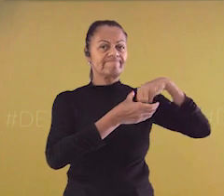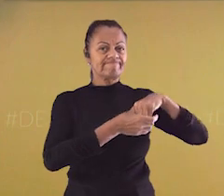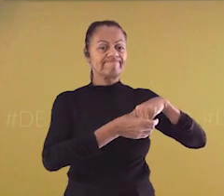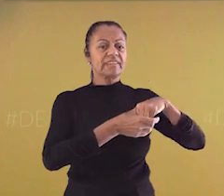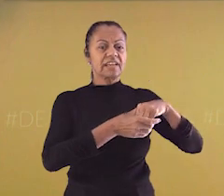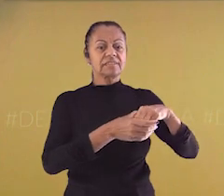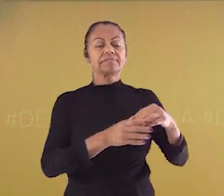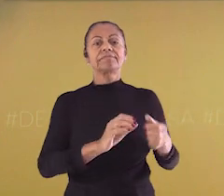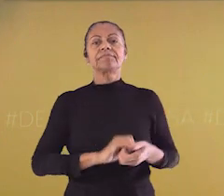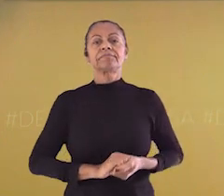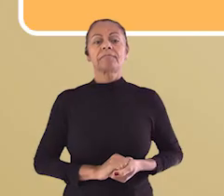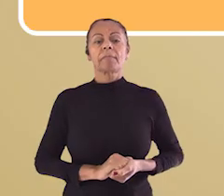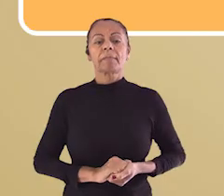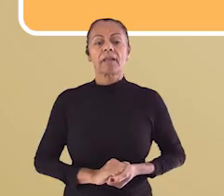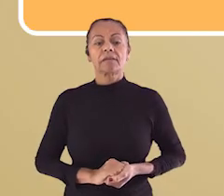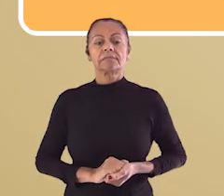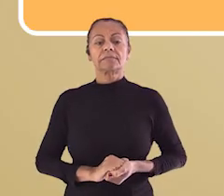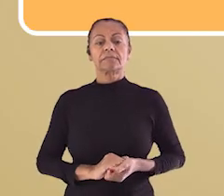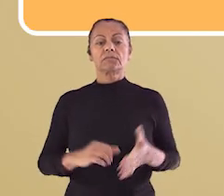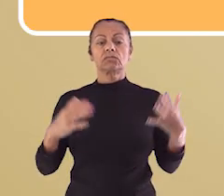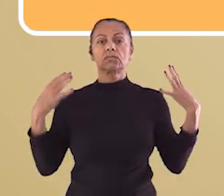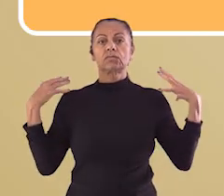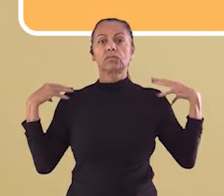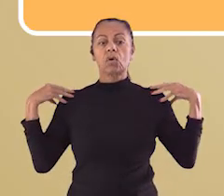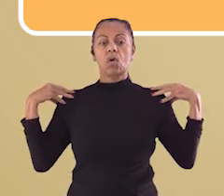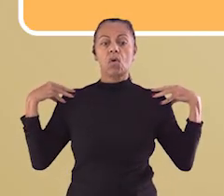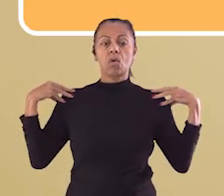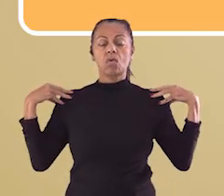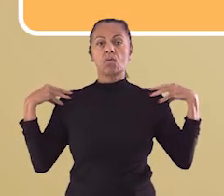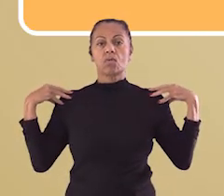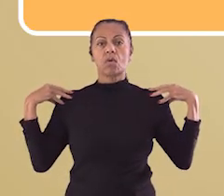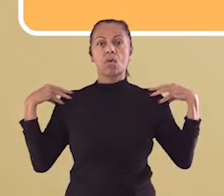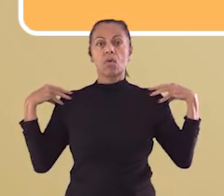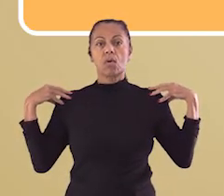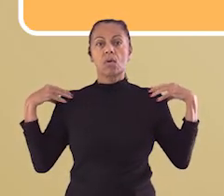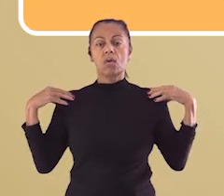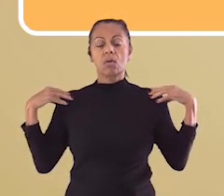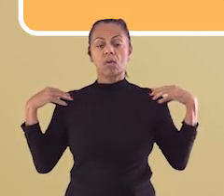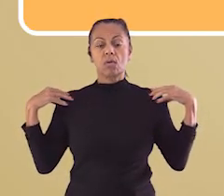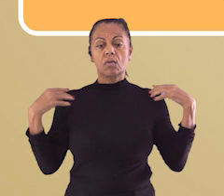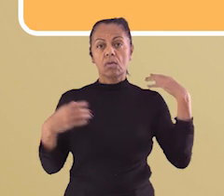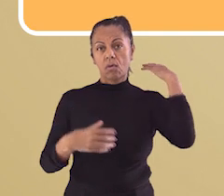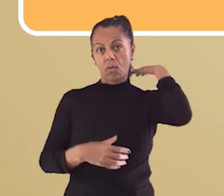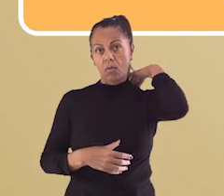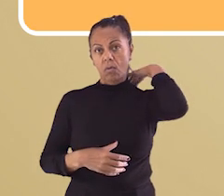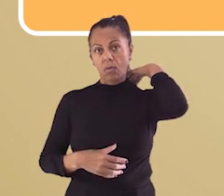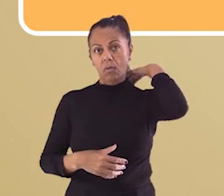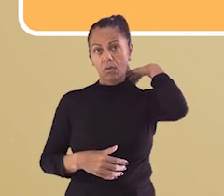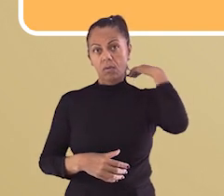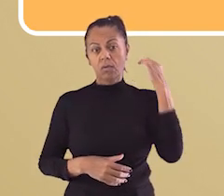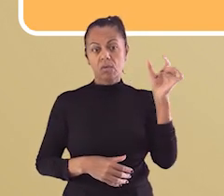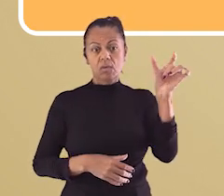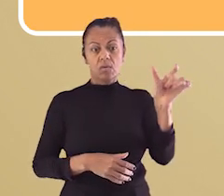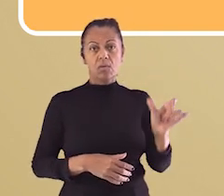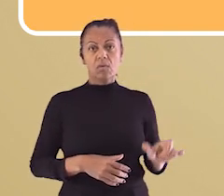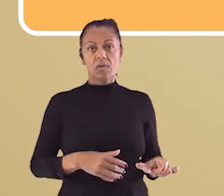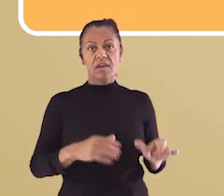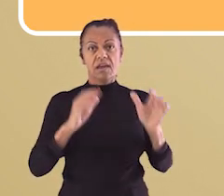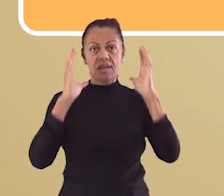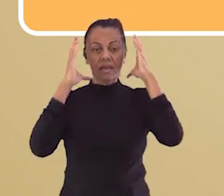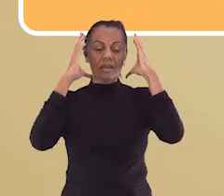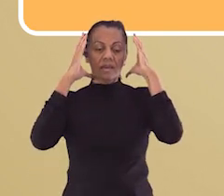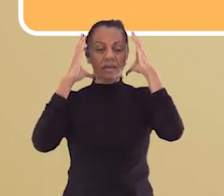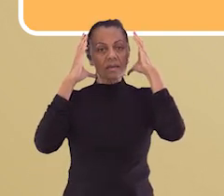e escoliose. O tronco, coluna e crânio fazem parte do que denominamos